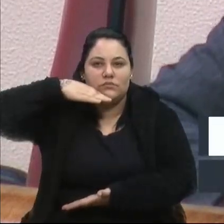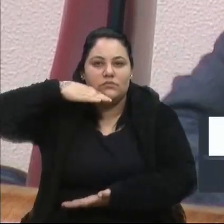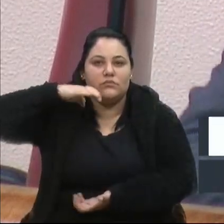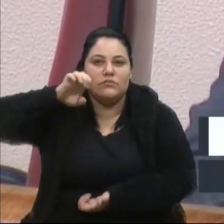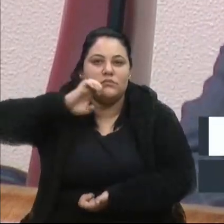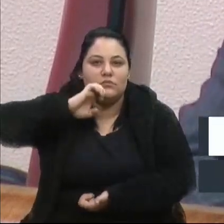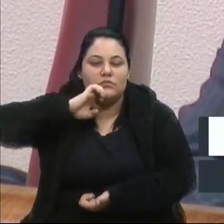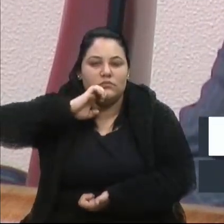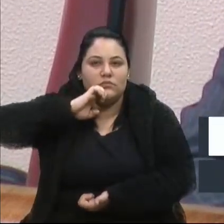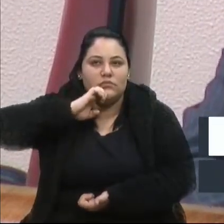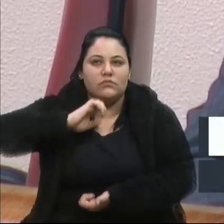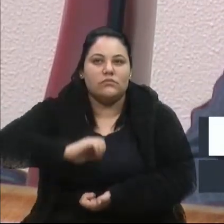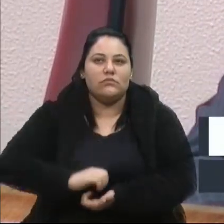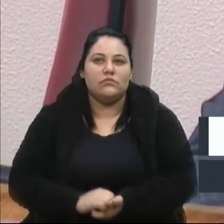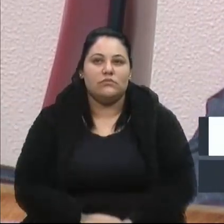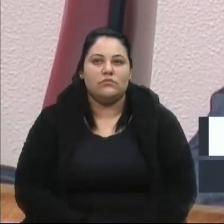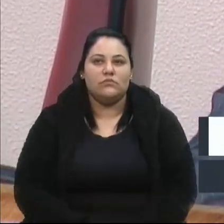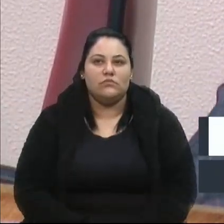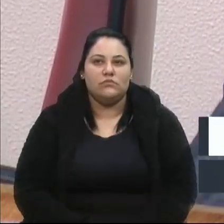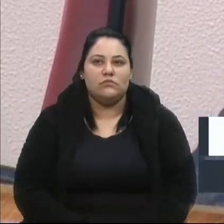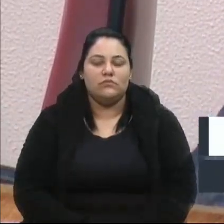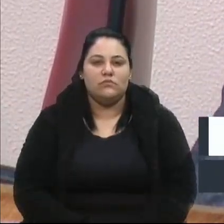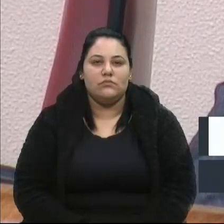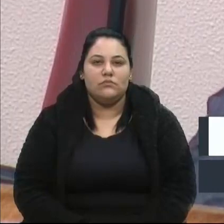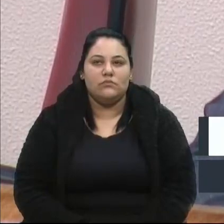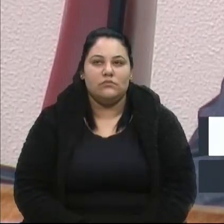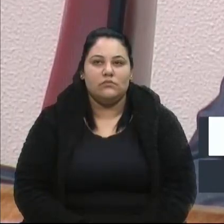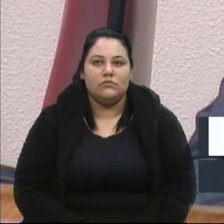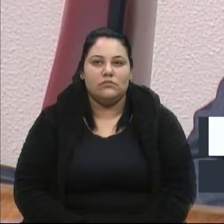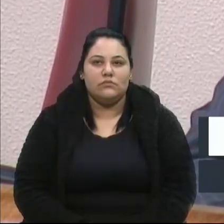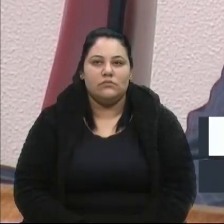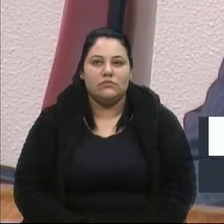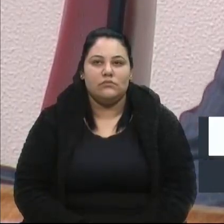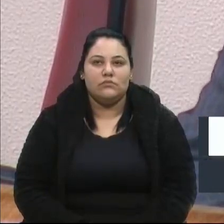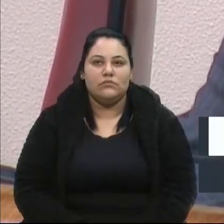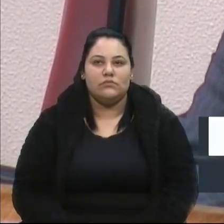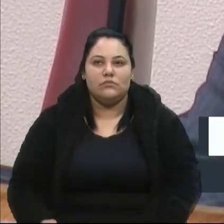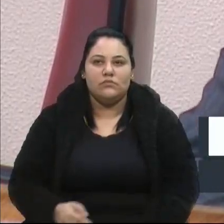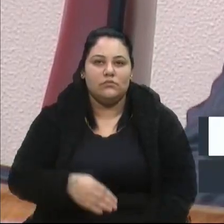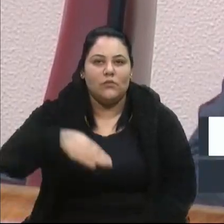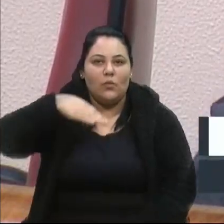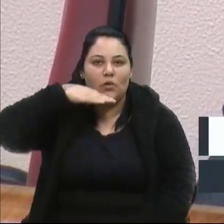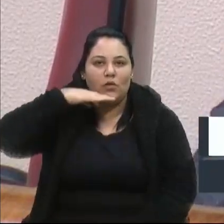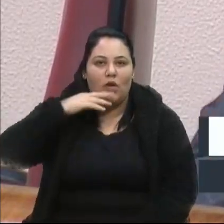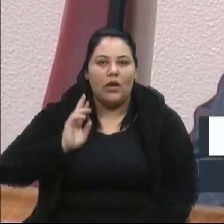Estela Balardim. Bortola sim em representação.